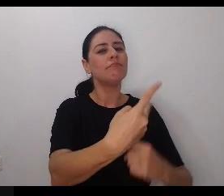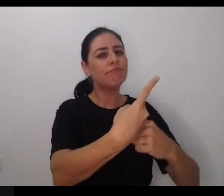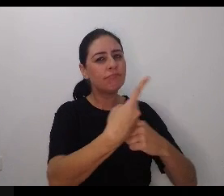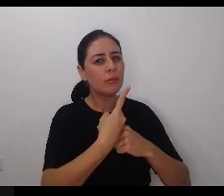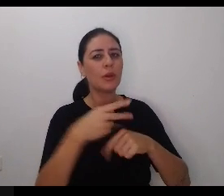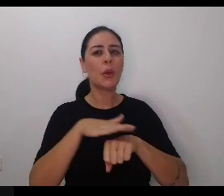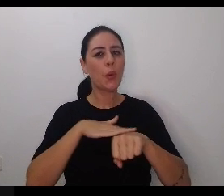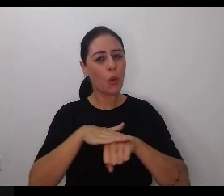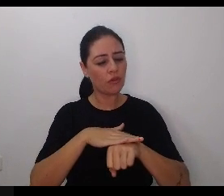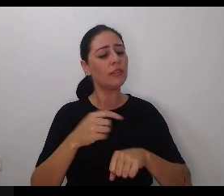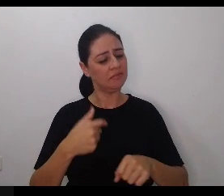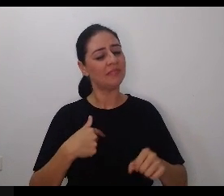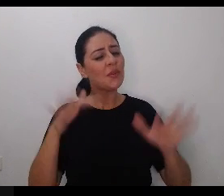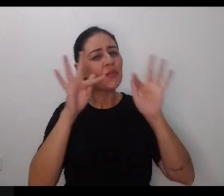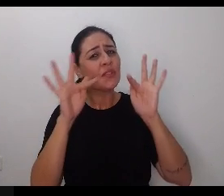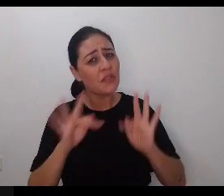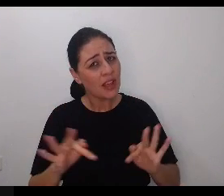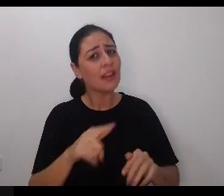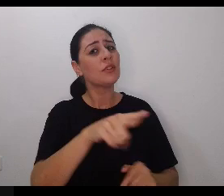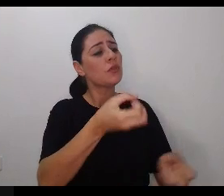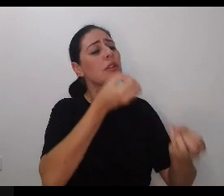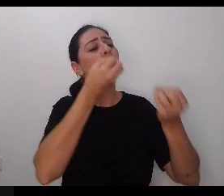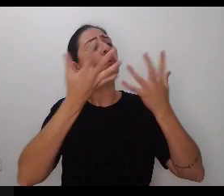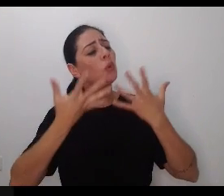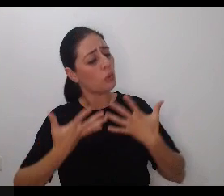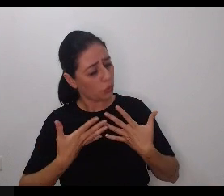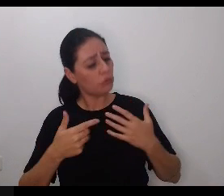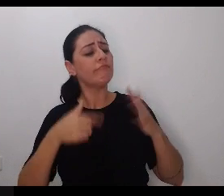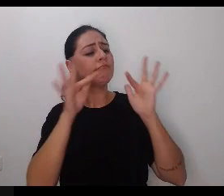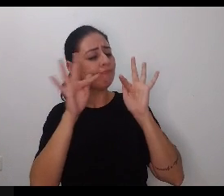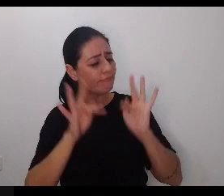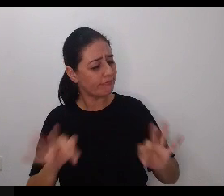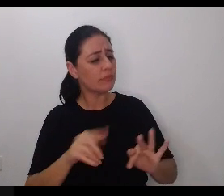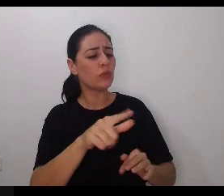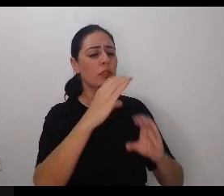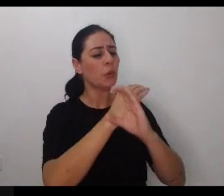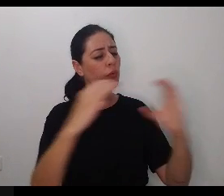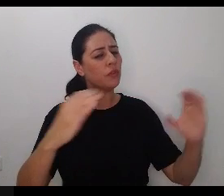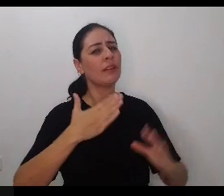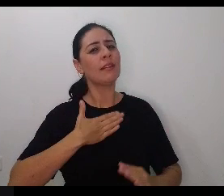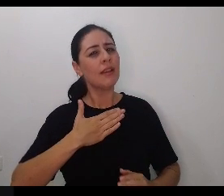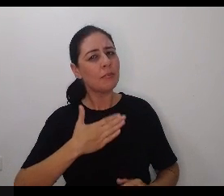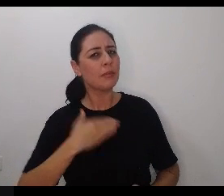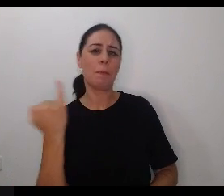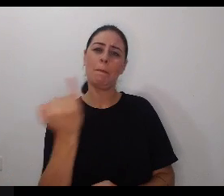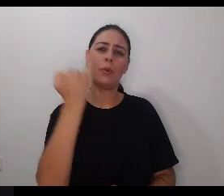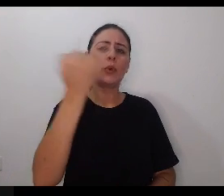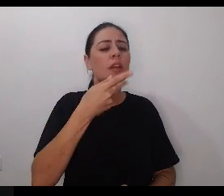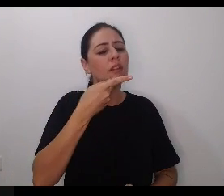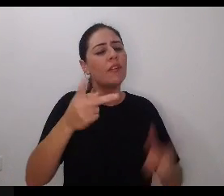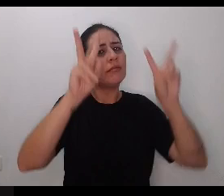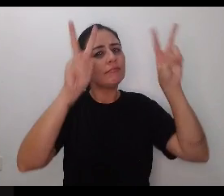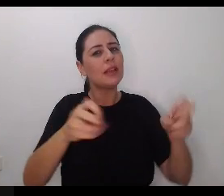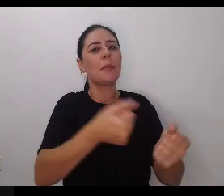trazendo isso para a conversa, né? Ah, fiquei muito feliz que você compartilhou isso comigo, que você está me contando isso,